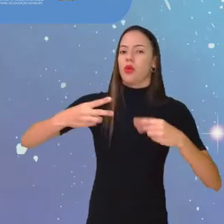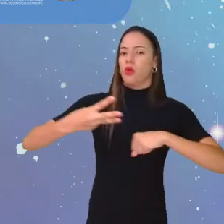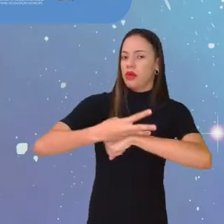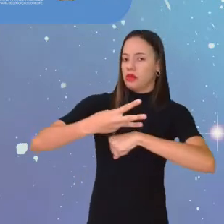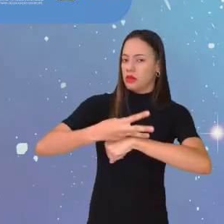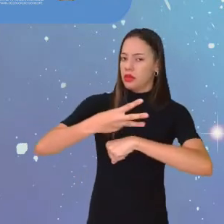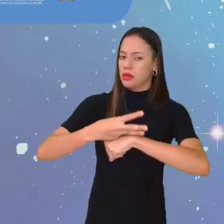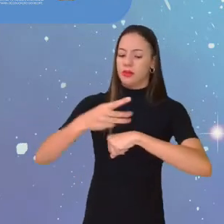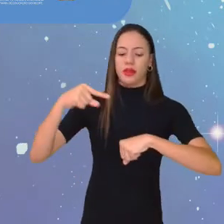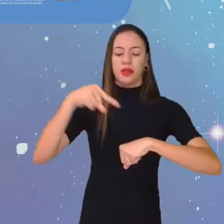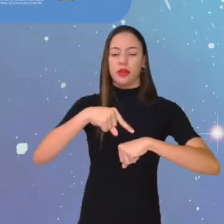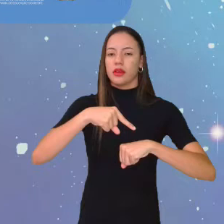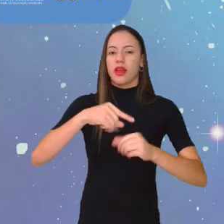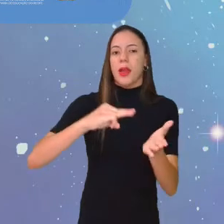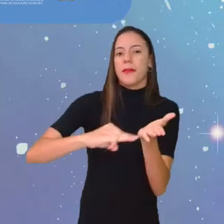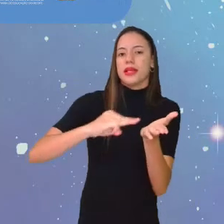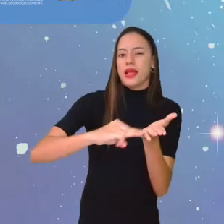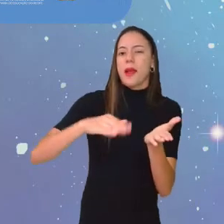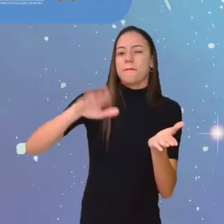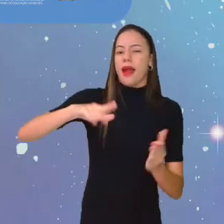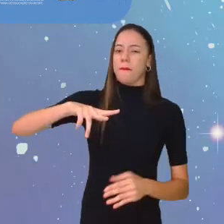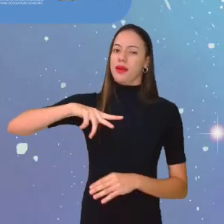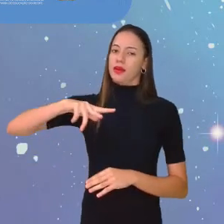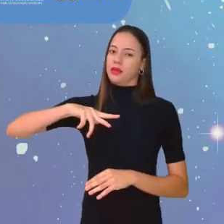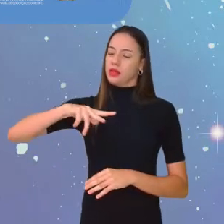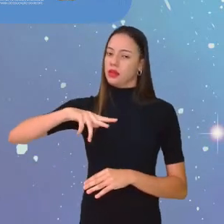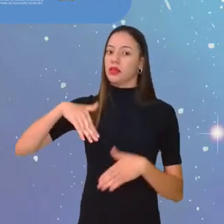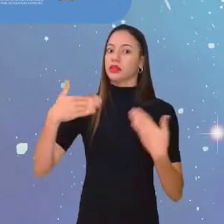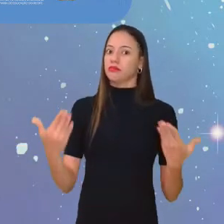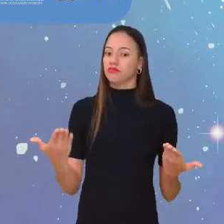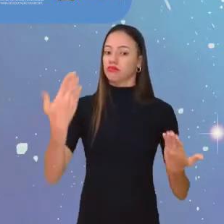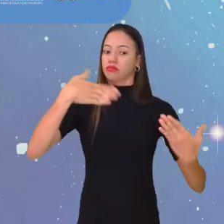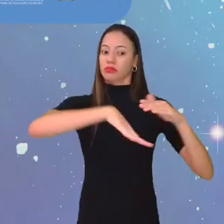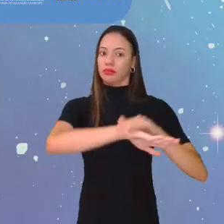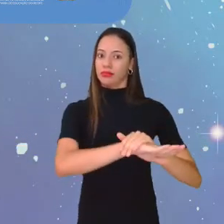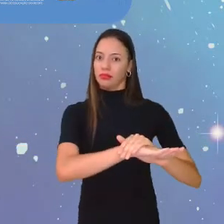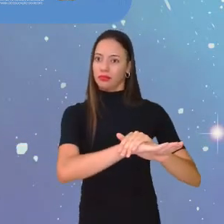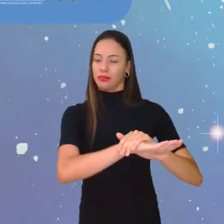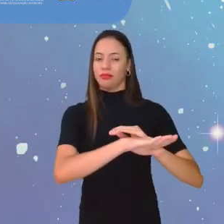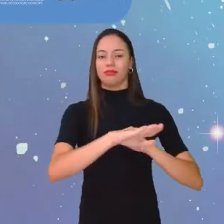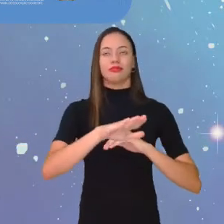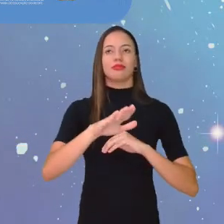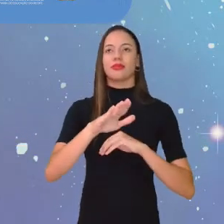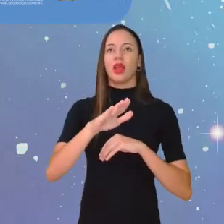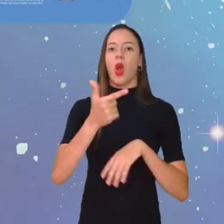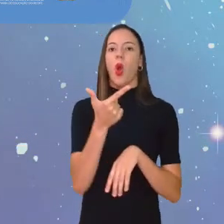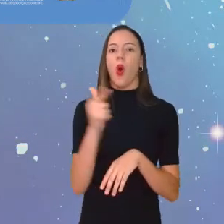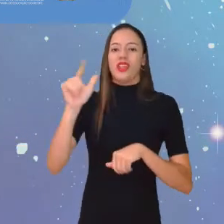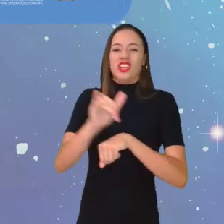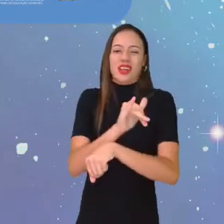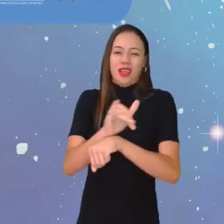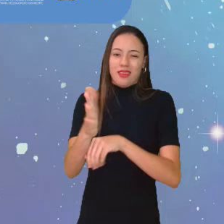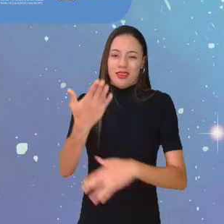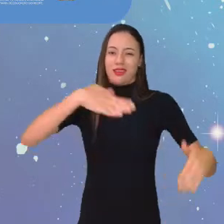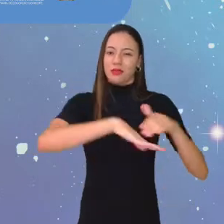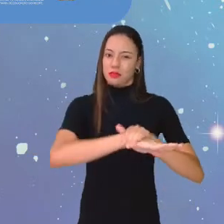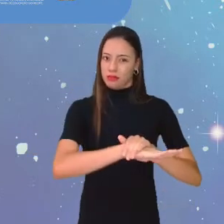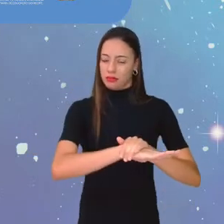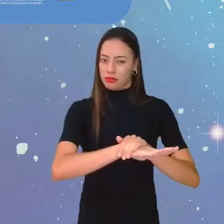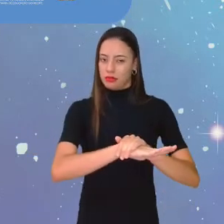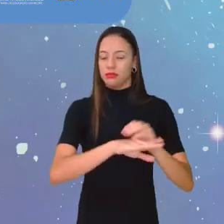assim, que são mensagens mais particulares, ele é guardado de um outro tipo, uma outra forma, tá certo?